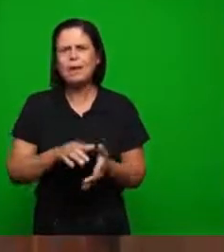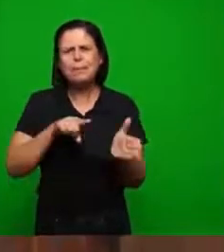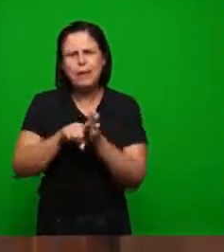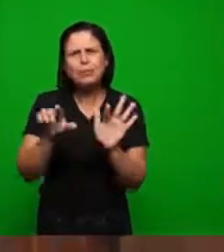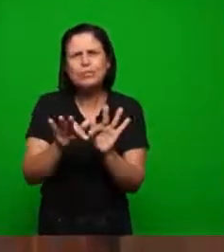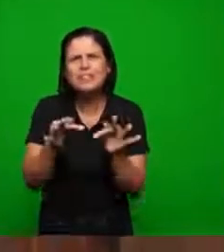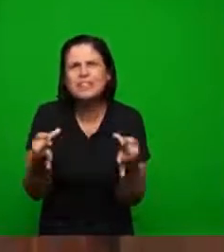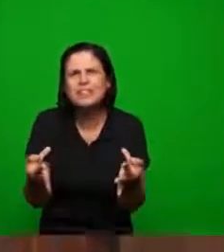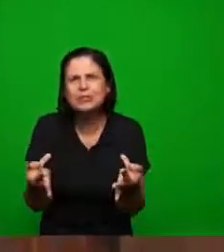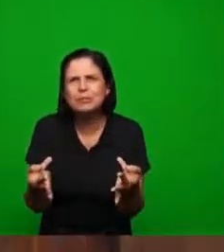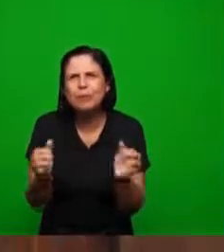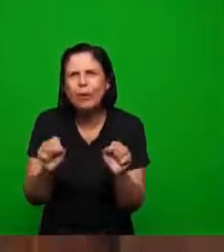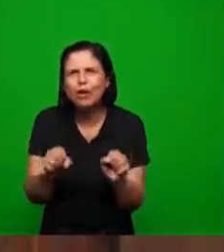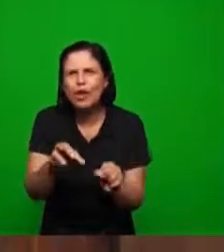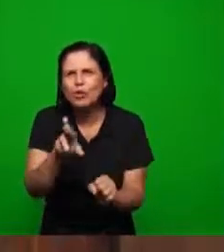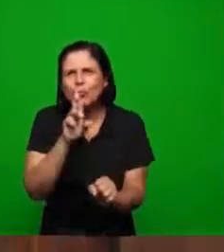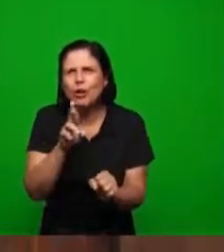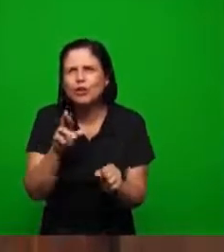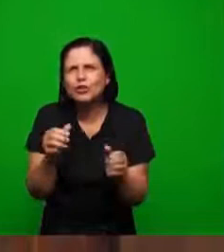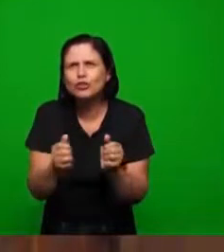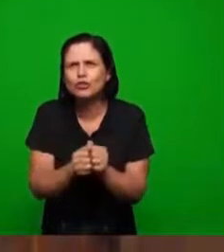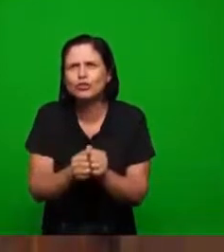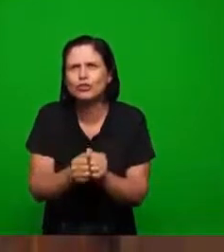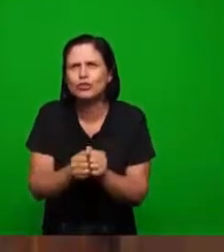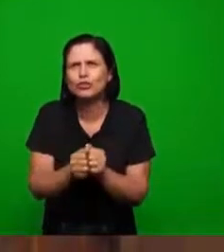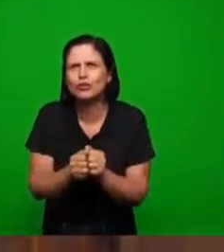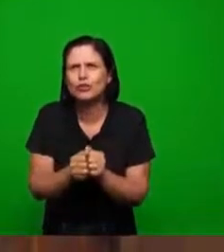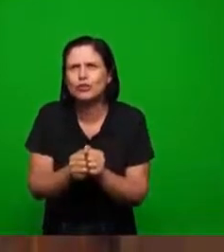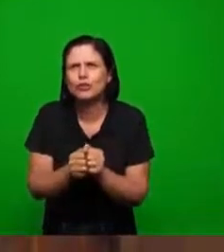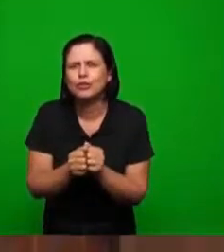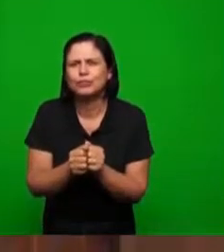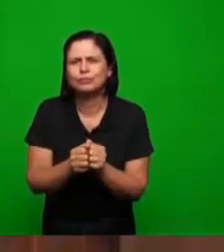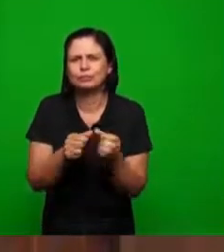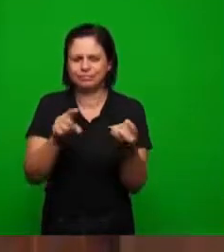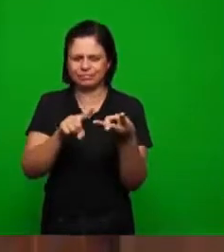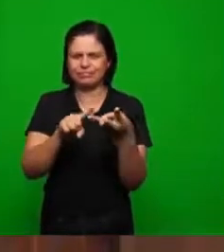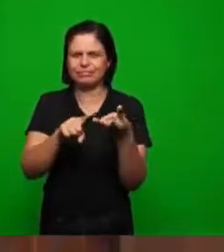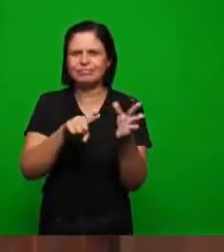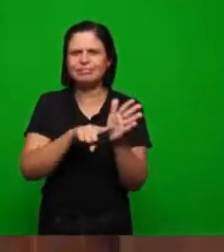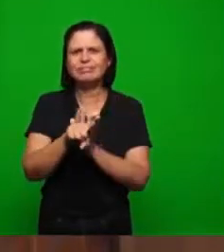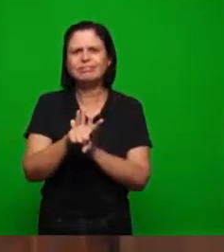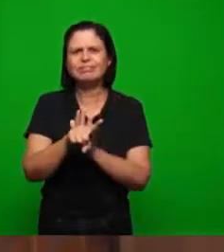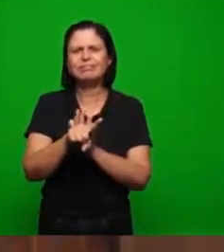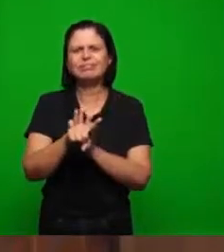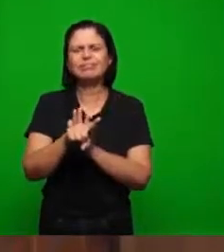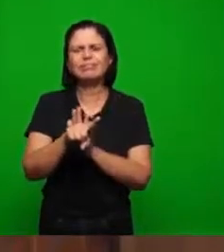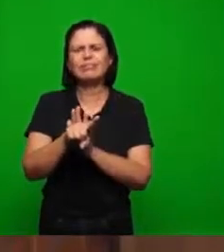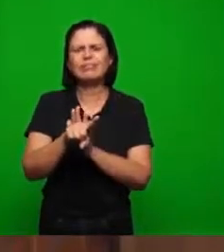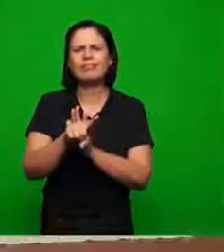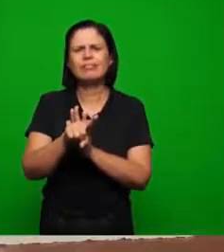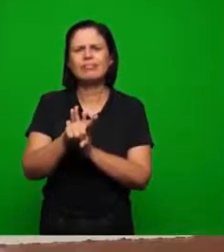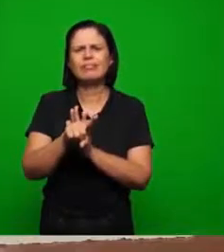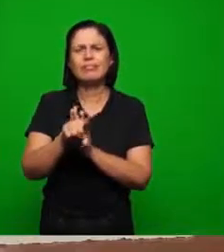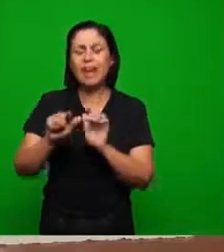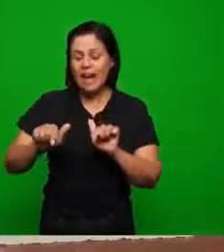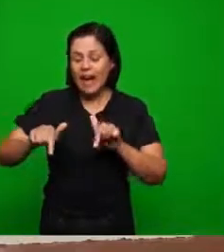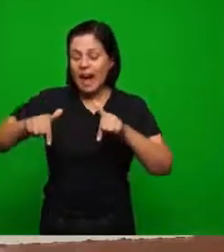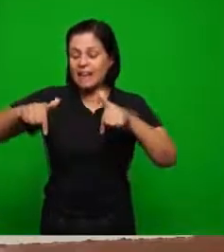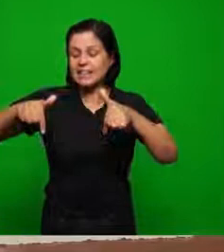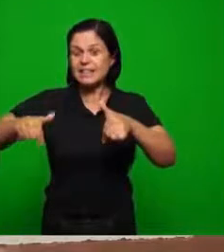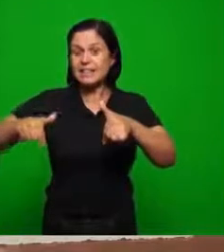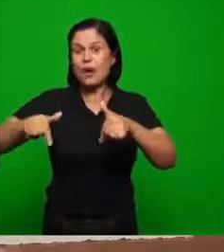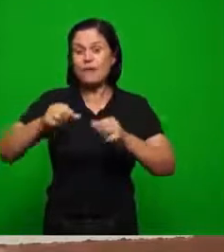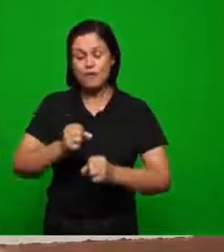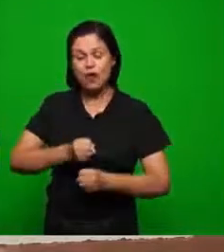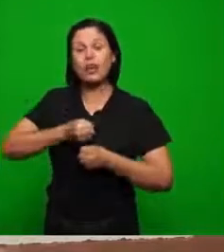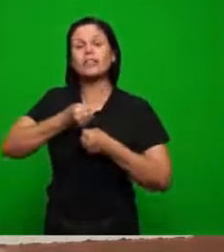a pergunta, e nós podemos responder juntos aqui. A pergunta é a seguinte, a terceira pergunta: onde estava o espírito de fortaleza, ou seja,